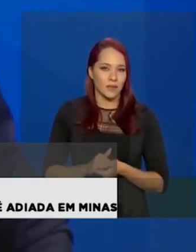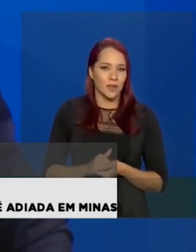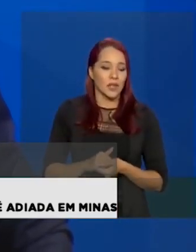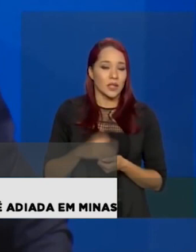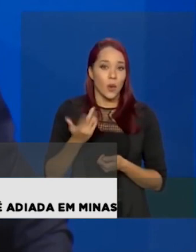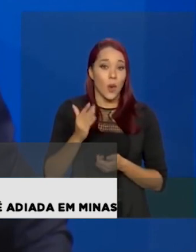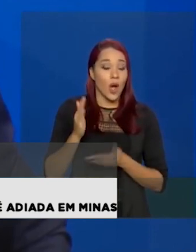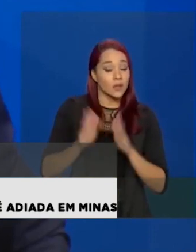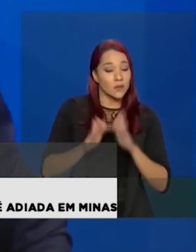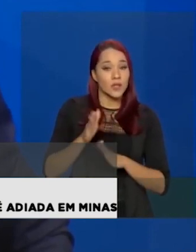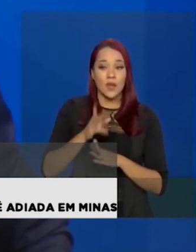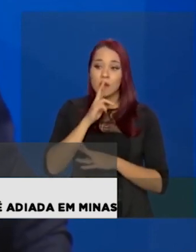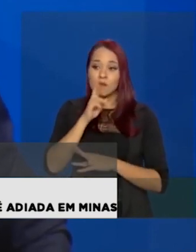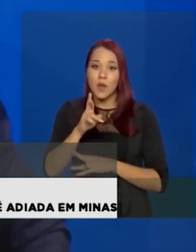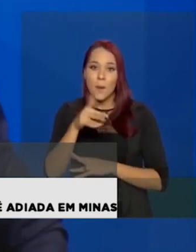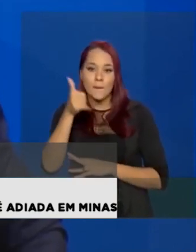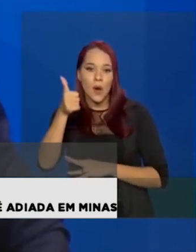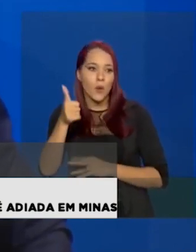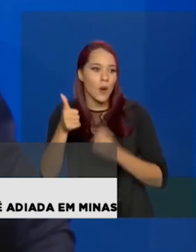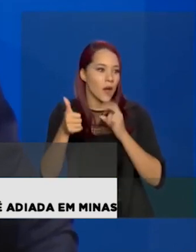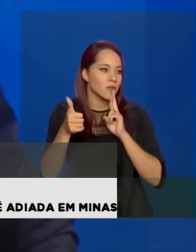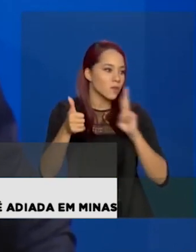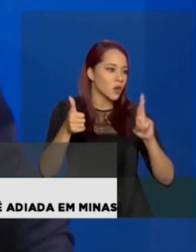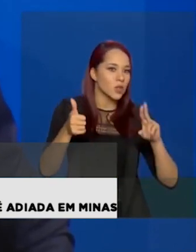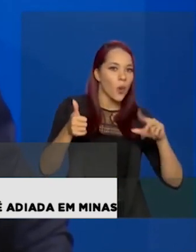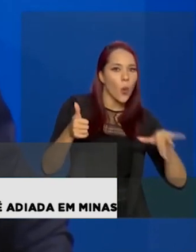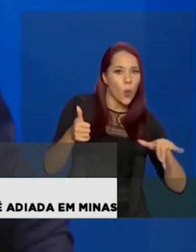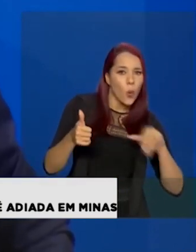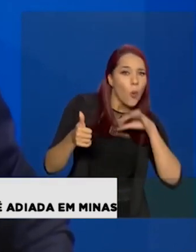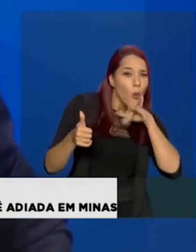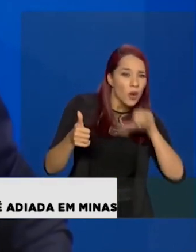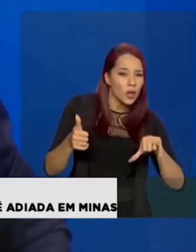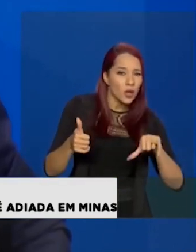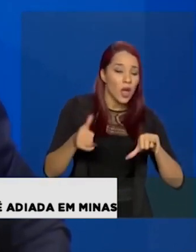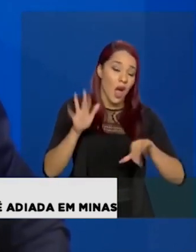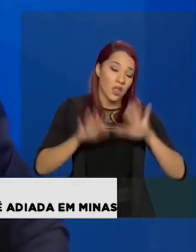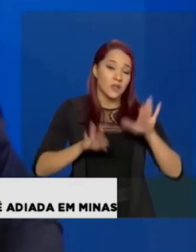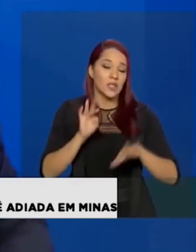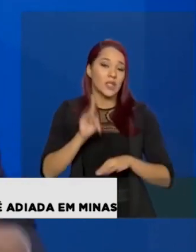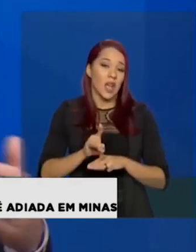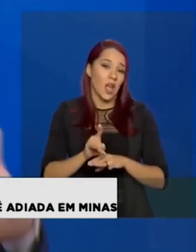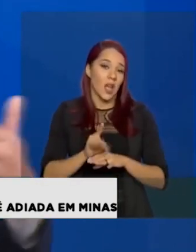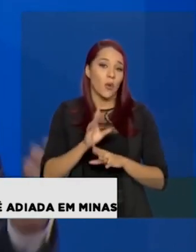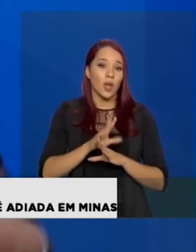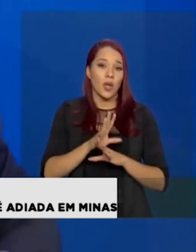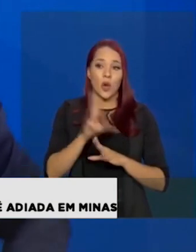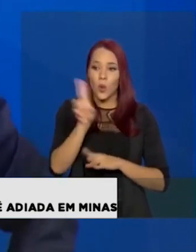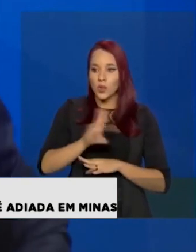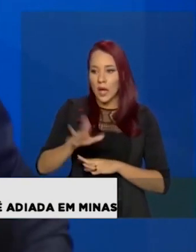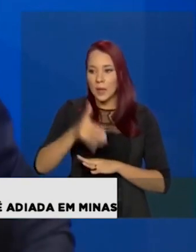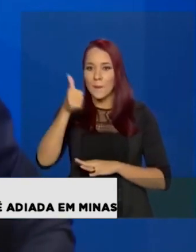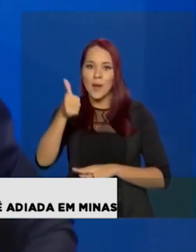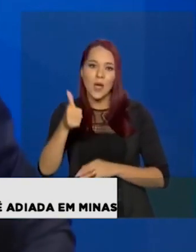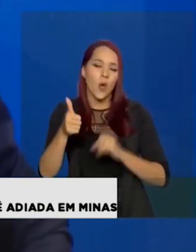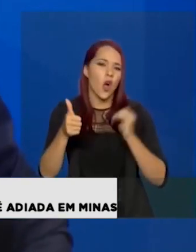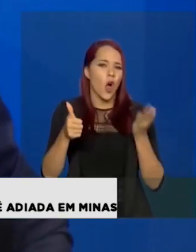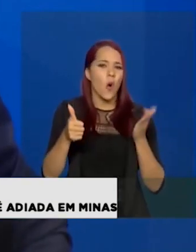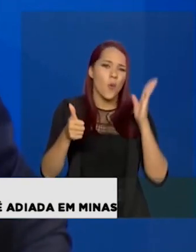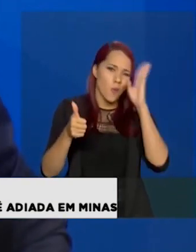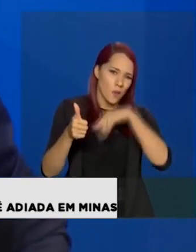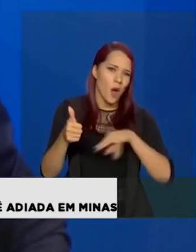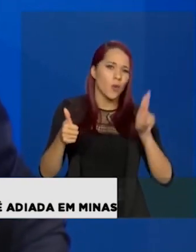não são boas ou ruins, elas são bem usadas ou mal usadas. Então o a gente tem que fazer é saber usar com sabedoria